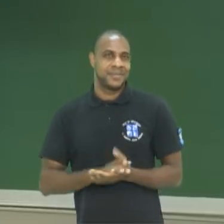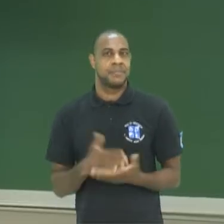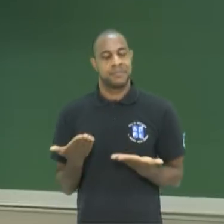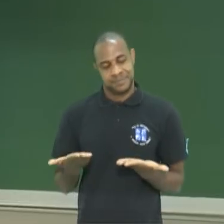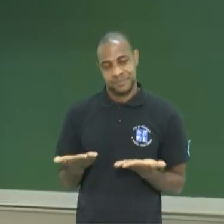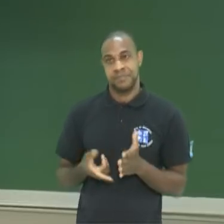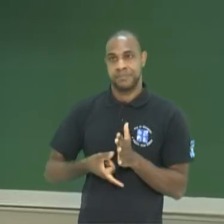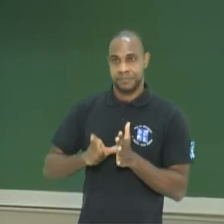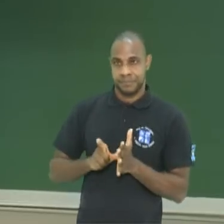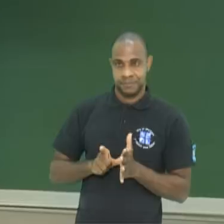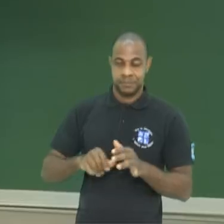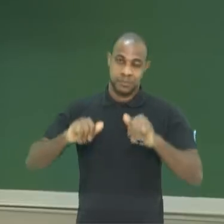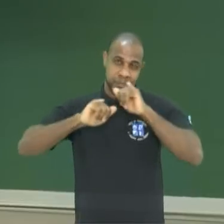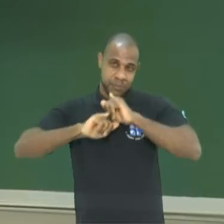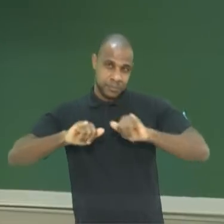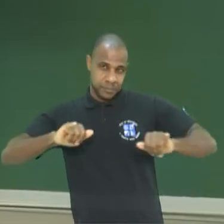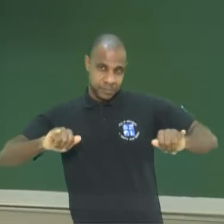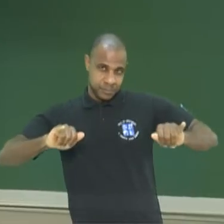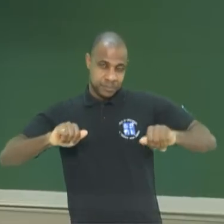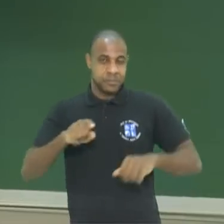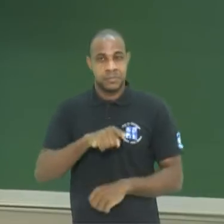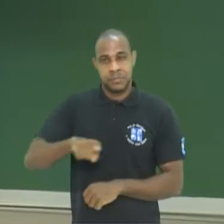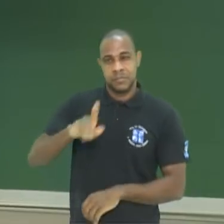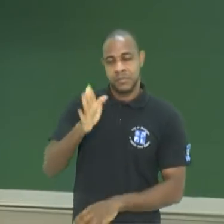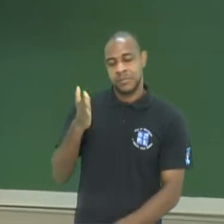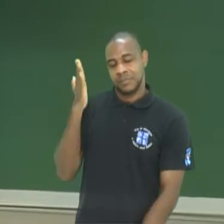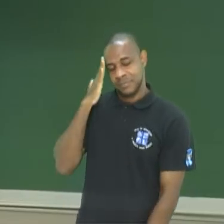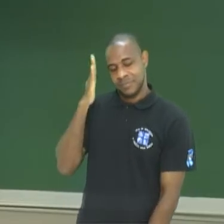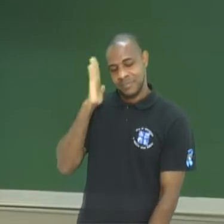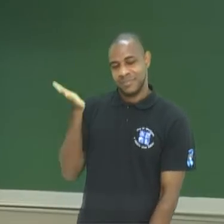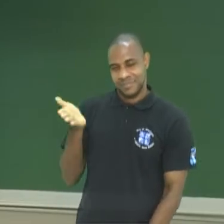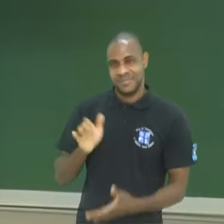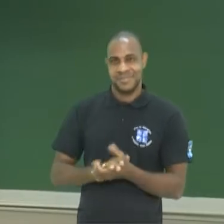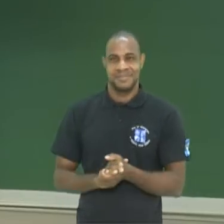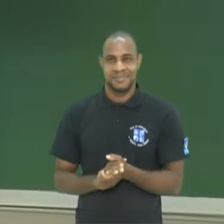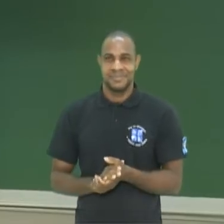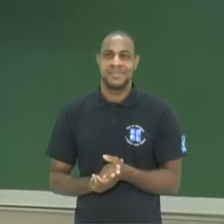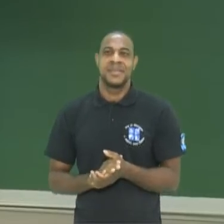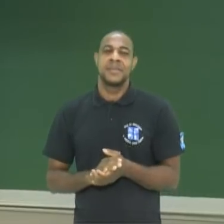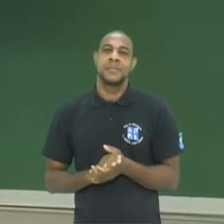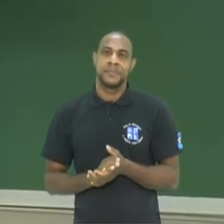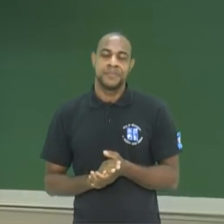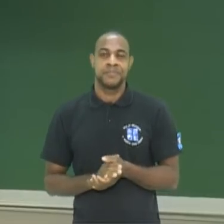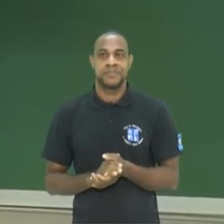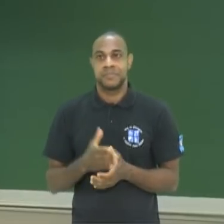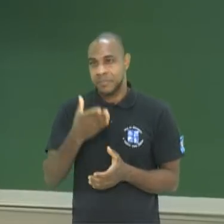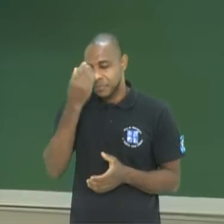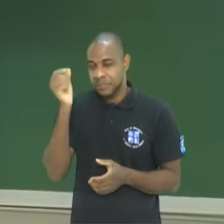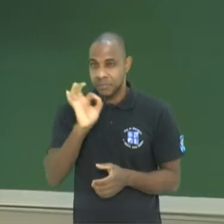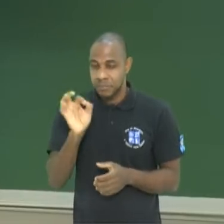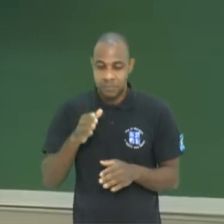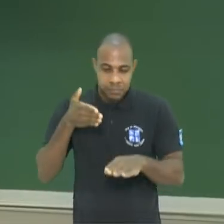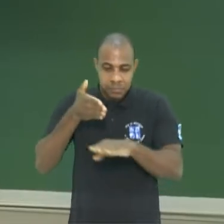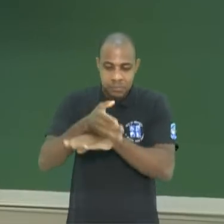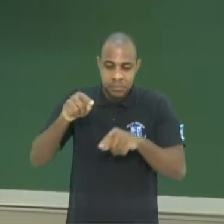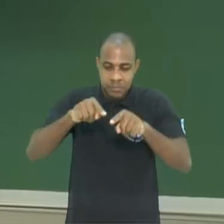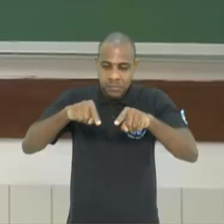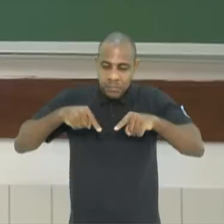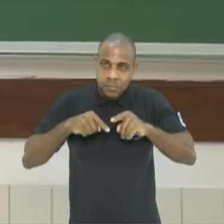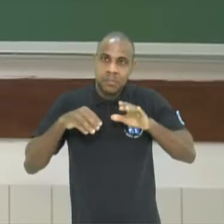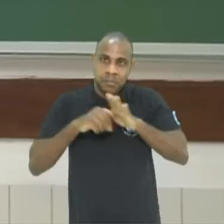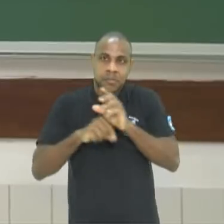começarmos a aula, vou dar aquele recado que vocês já conhecem, mas eu gosto de ficar reforçando. Não esqueçam de entrar no Class,